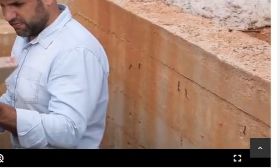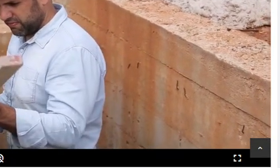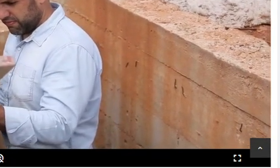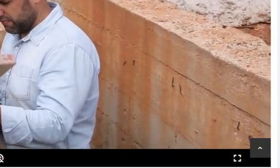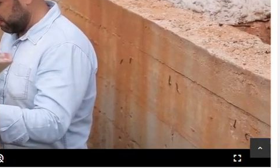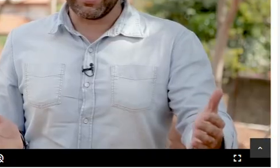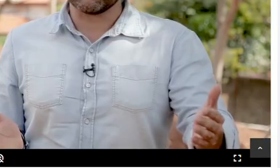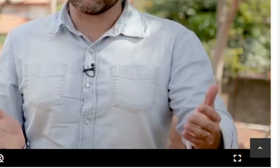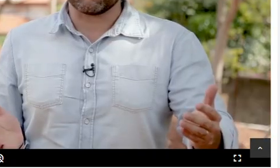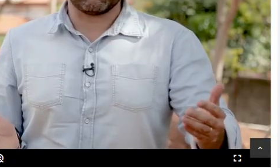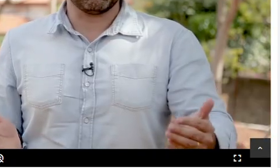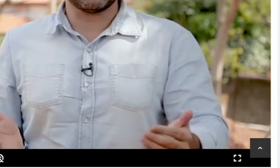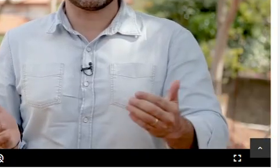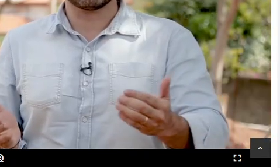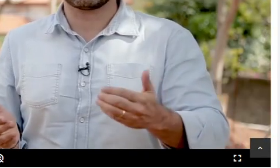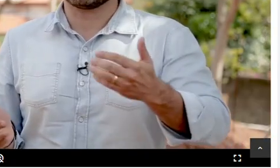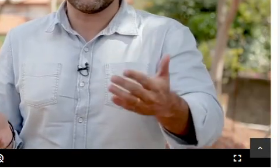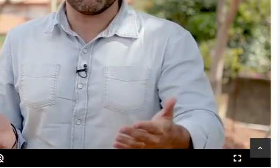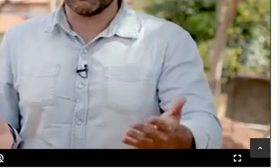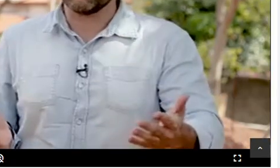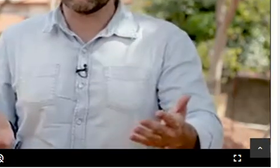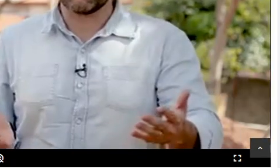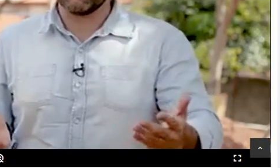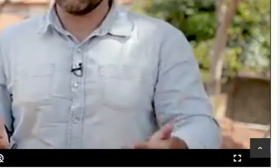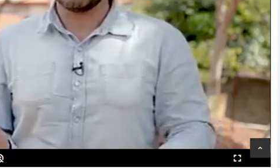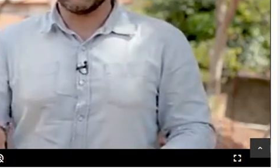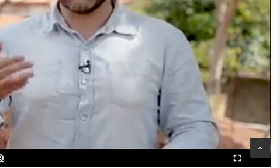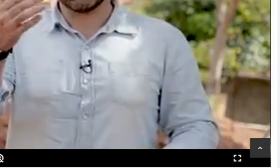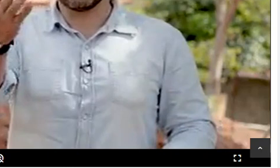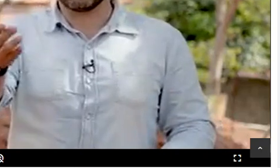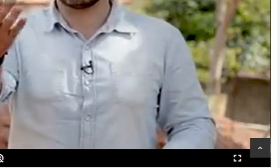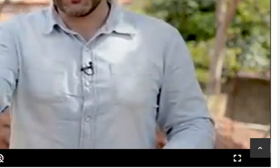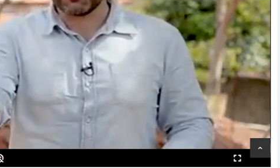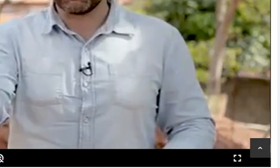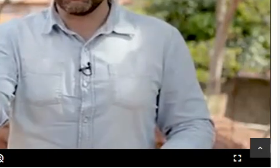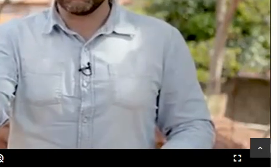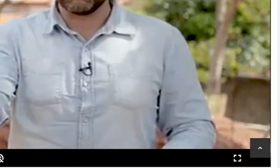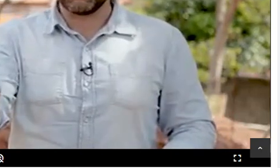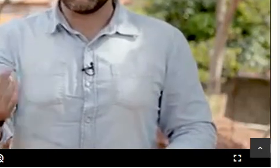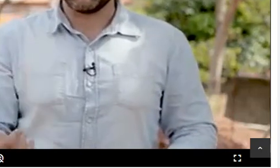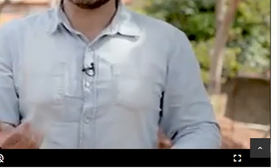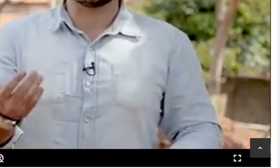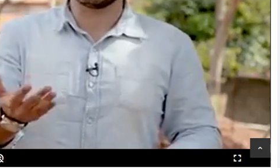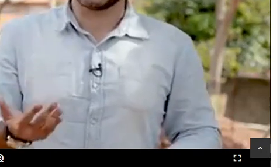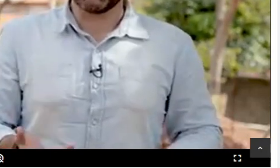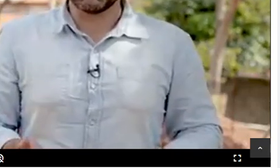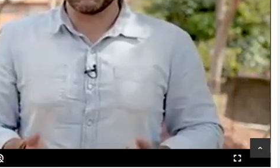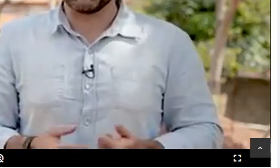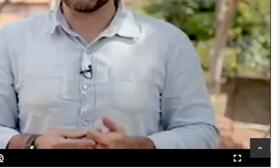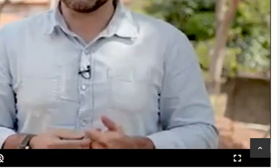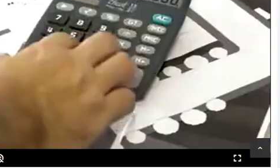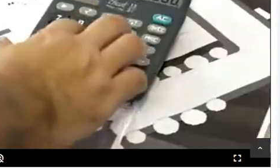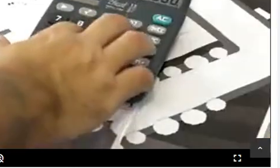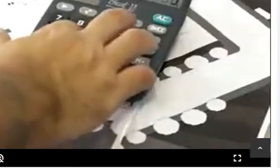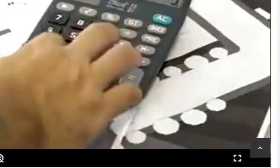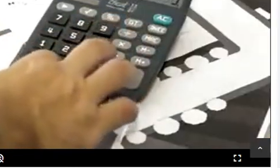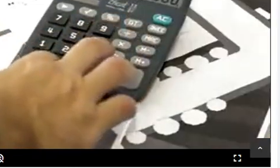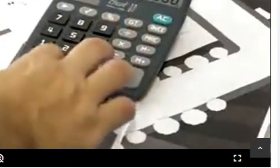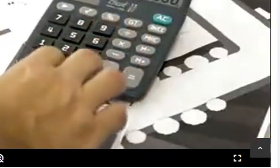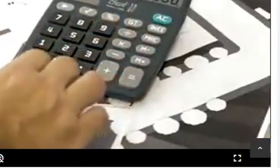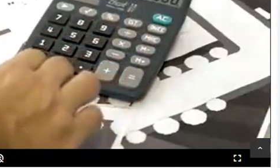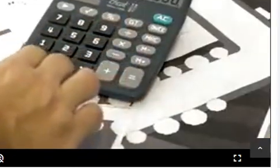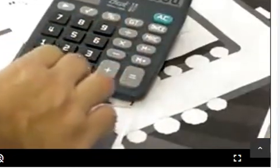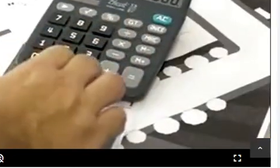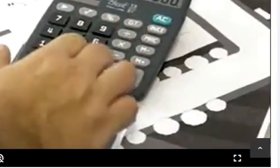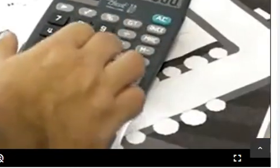uma obra que duraria 10 meses, muitas vezes reduz para 6 meses. E aquele seu custo fixo reduziu 40%. Para se fazer